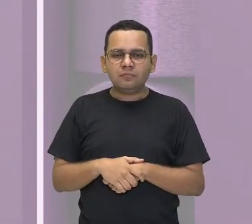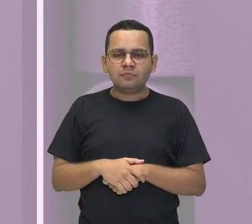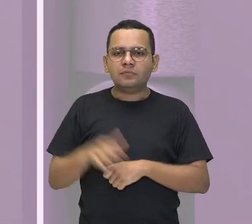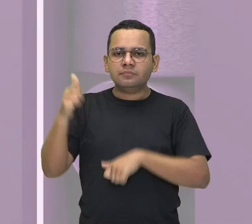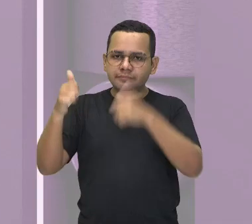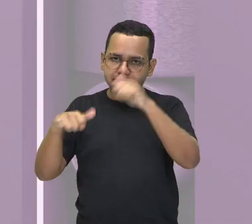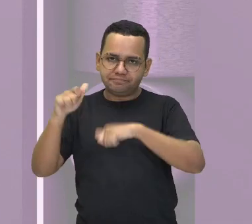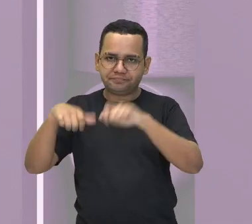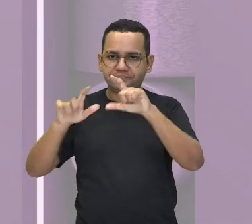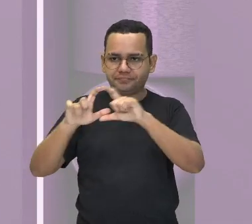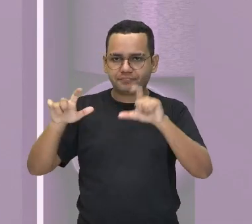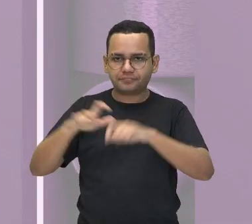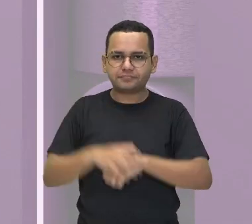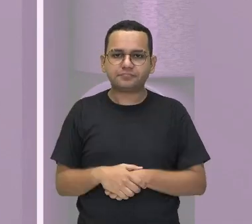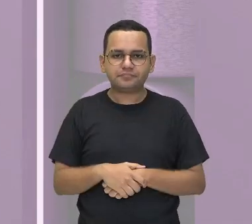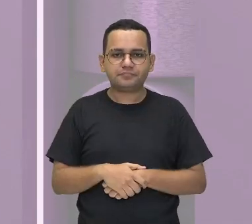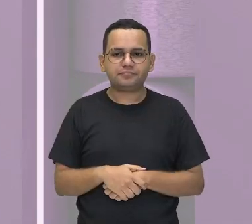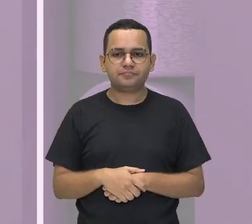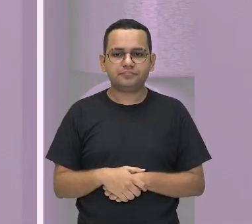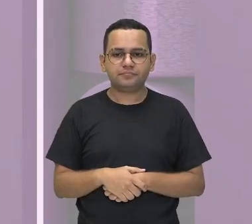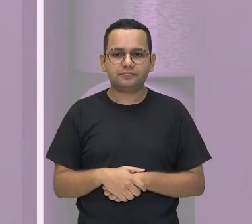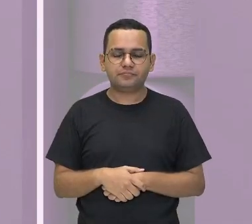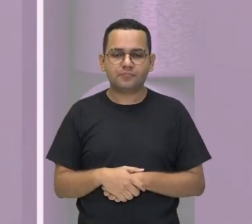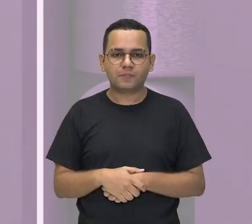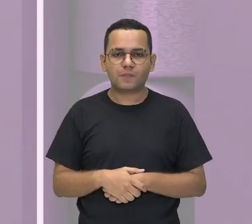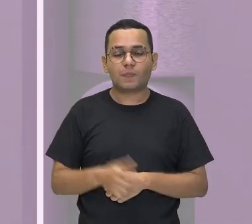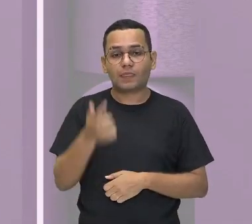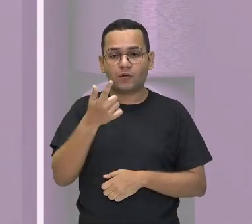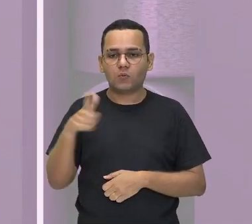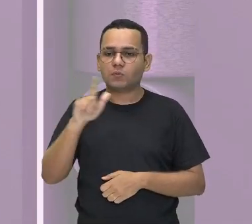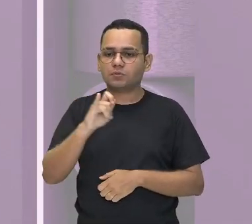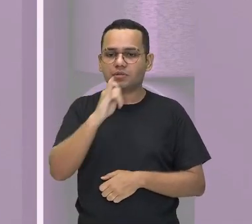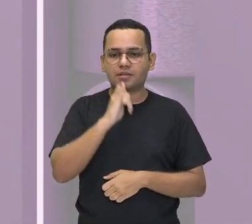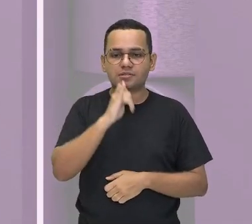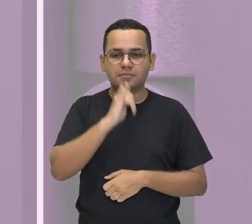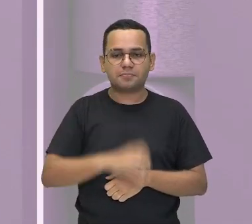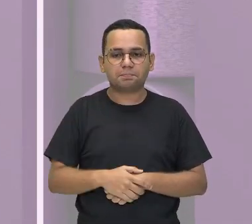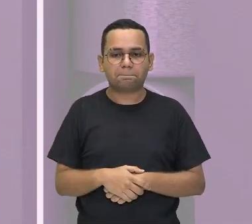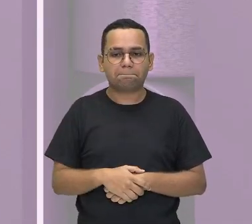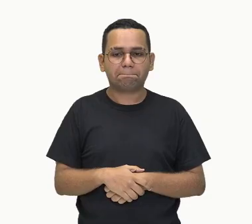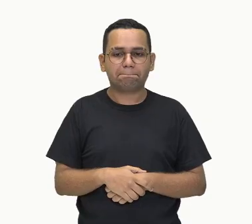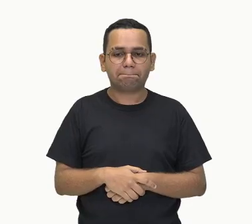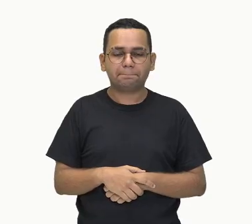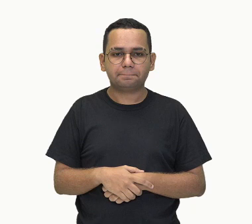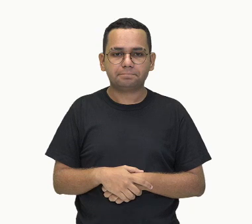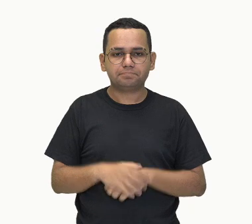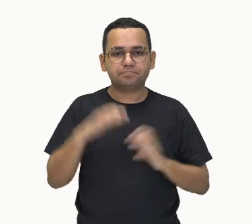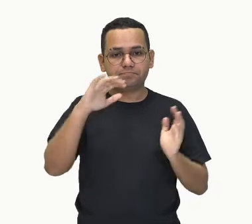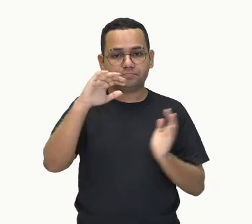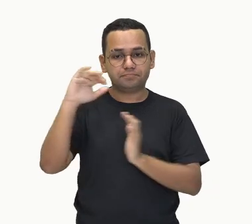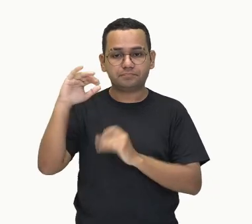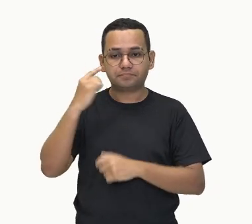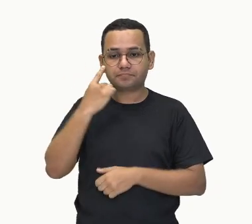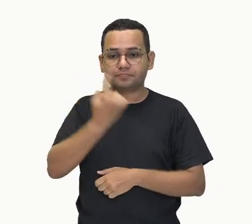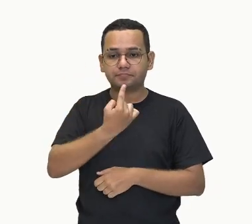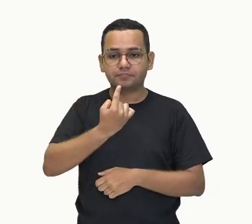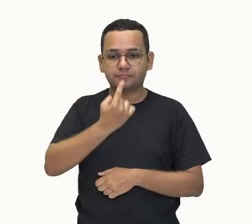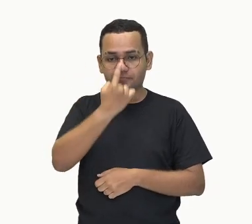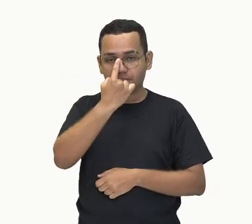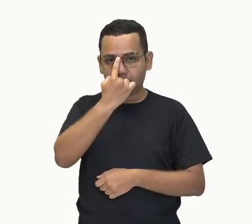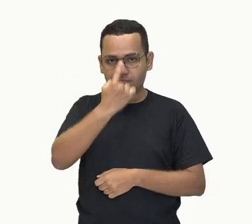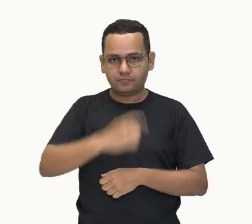tá bom? Vamos ver mais um exemplo ainda, trabalhando aí o coeficiente angular. Veja comigo aí esse próximo exemplo, olha